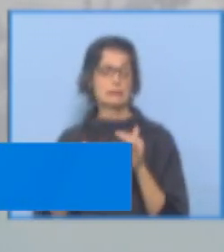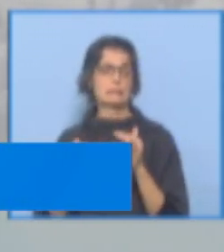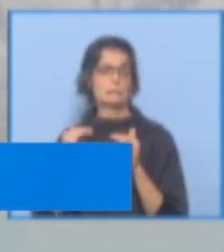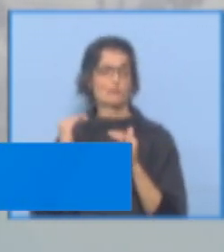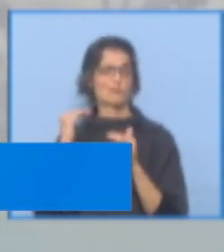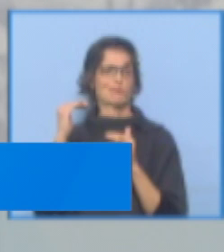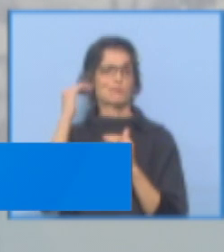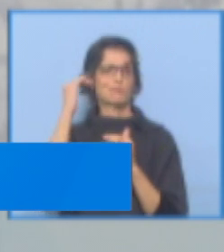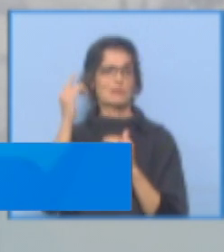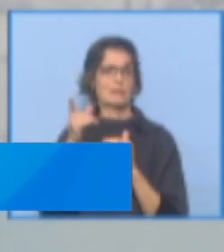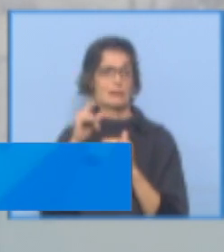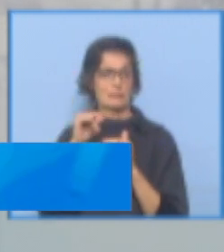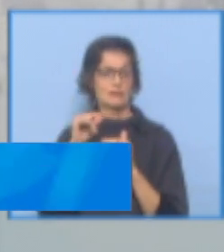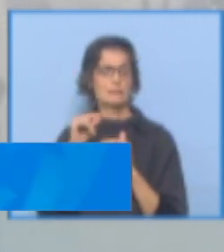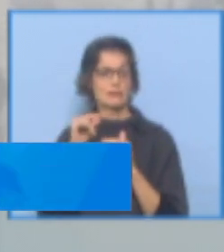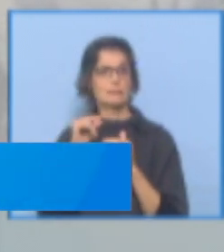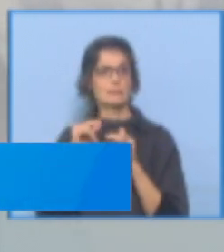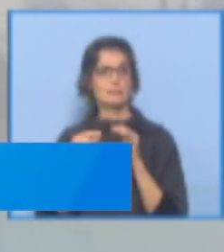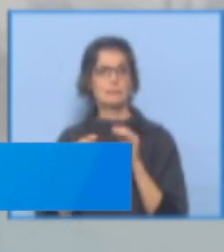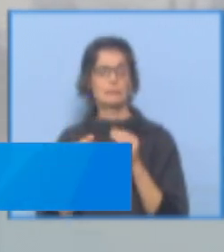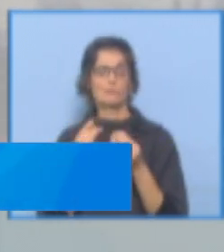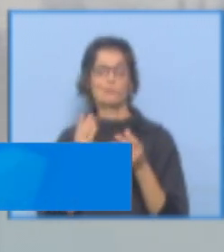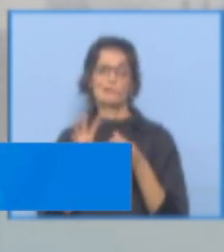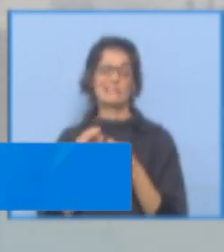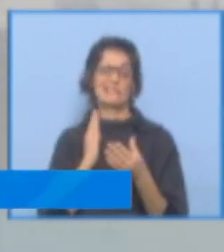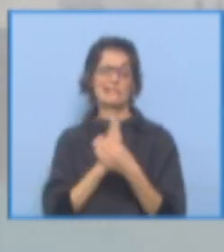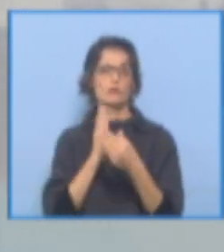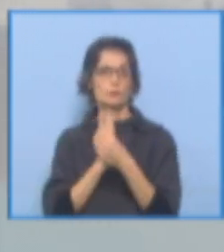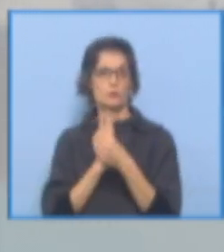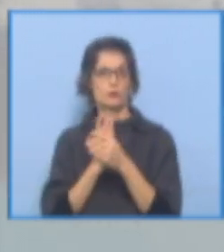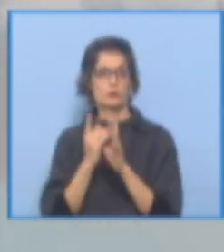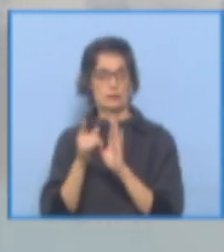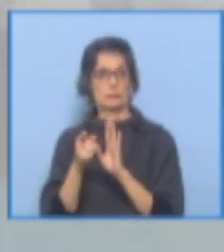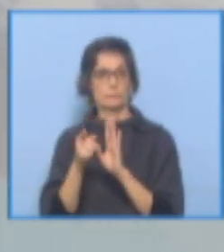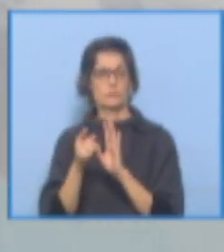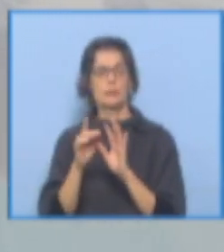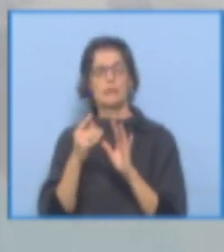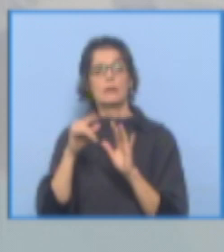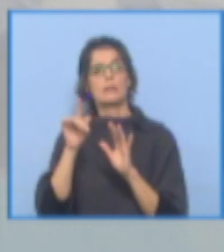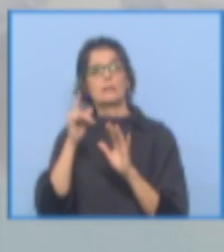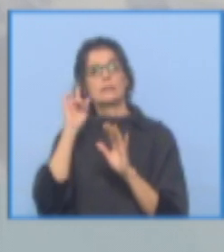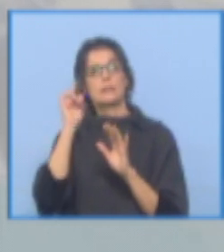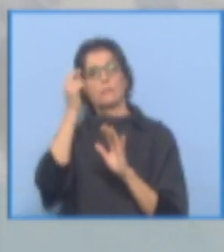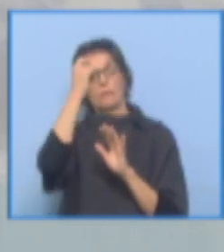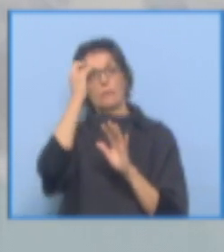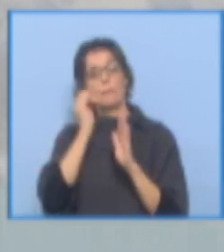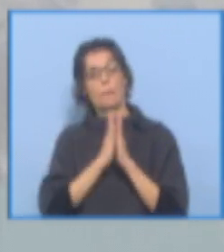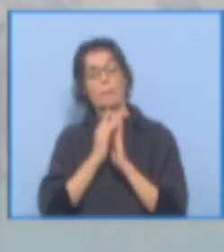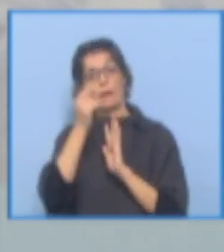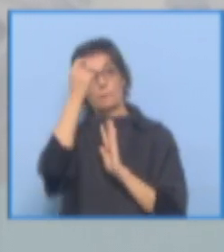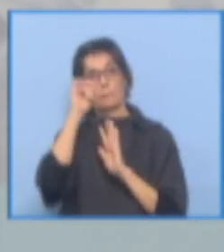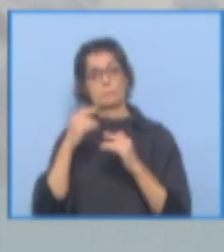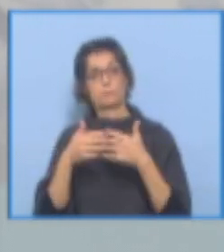processos em inquérito ou em julgamento. O tema foi abordado pelo Cardeal Patriarca de Lisboa na missa de abertura do ano